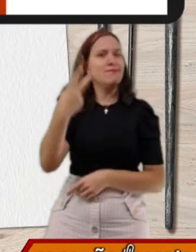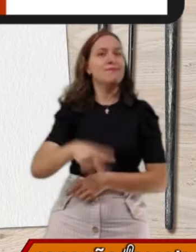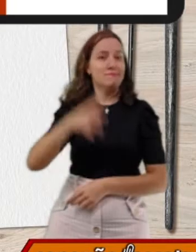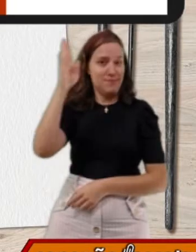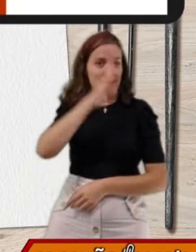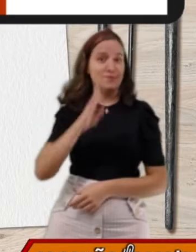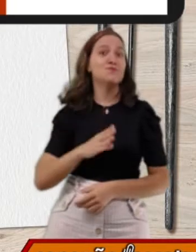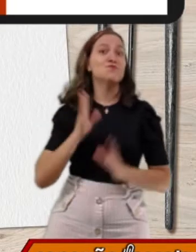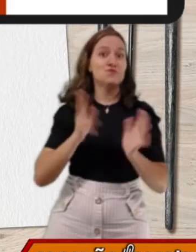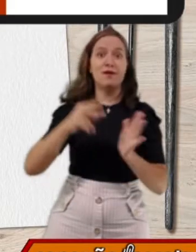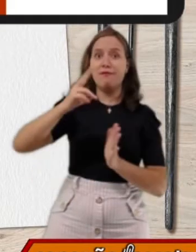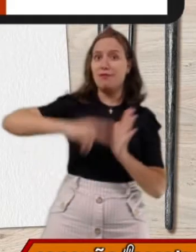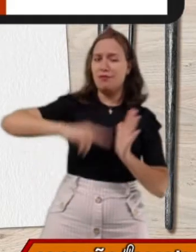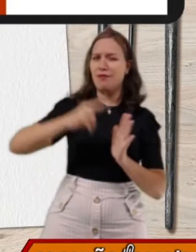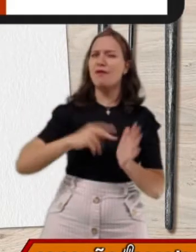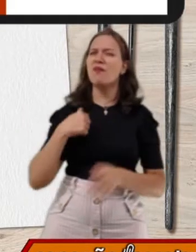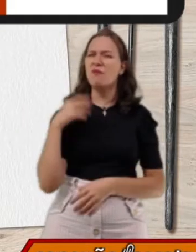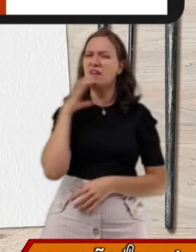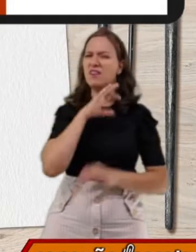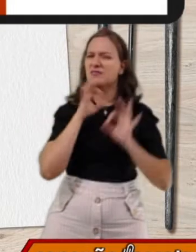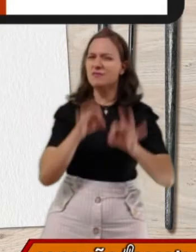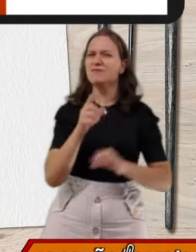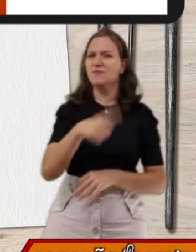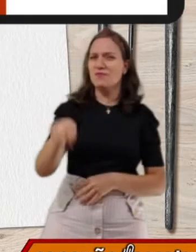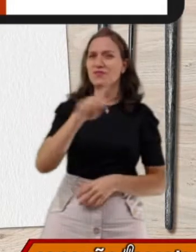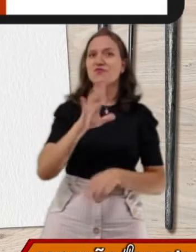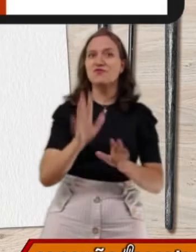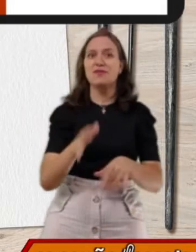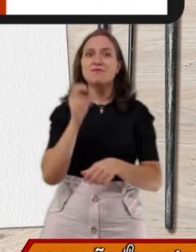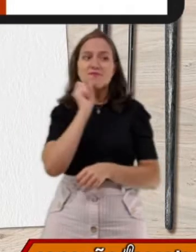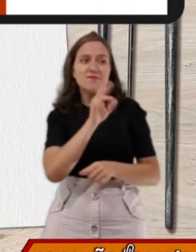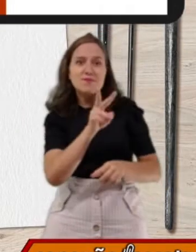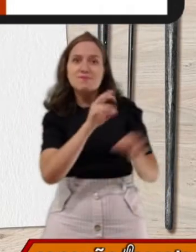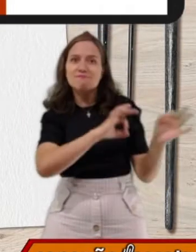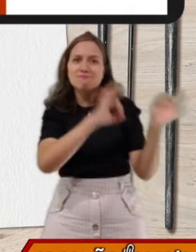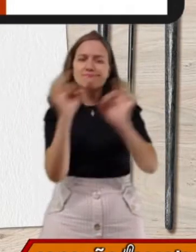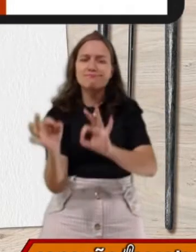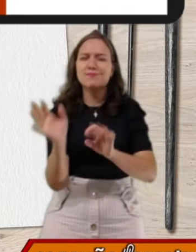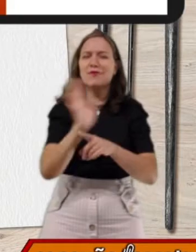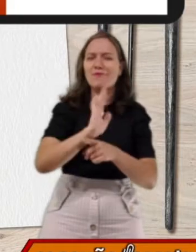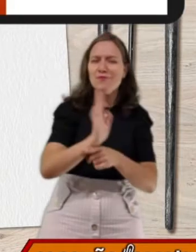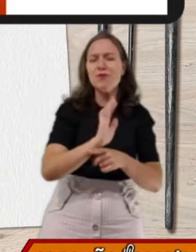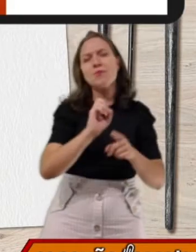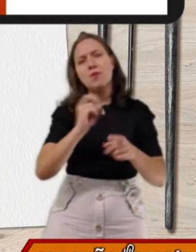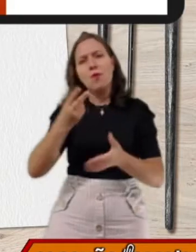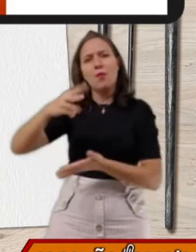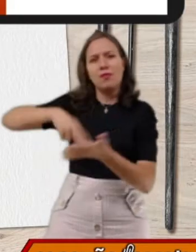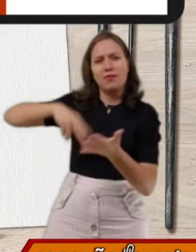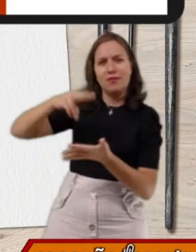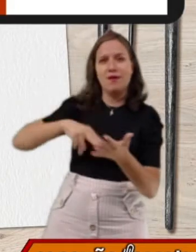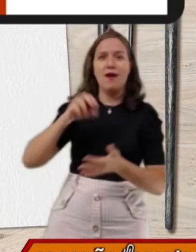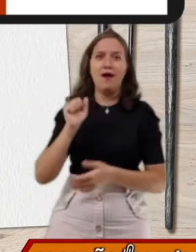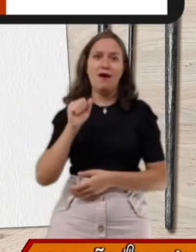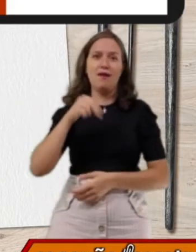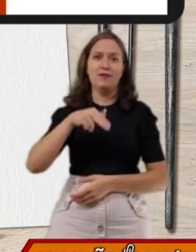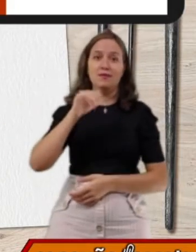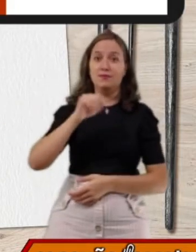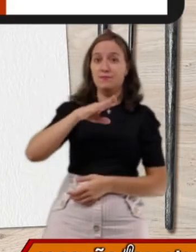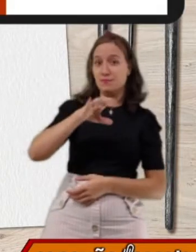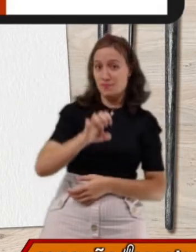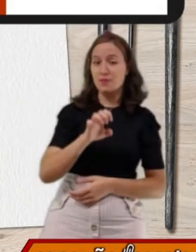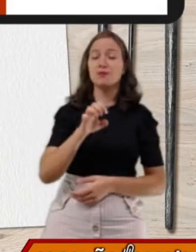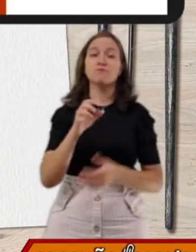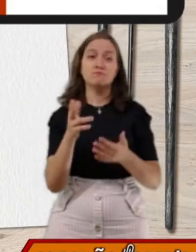que você já se emocionou assistindo algum anime por aí então e é da frase também né é uma frase do osamu tezuka